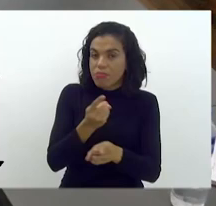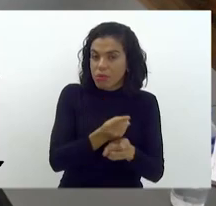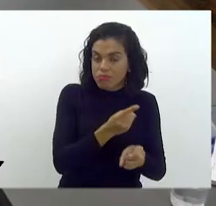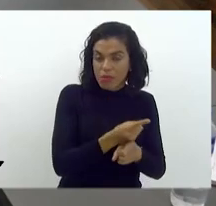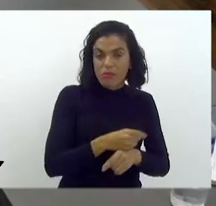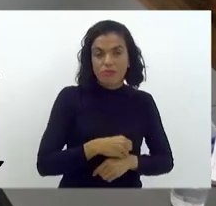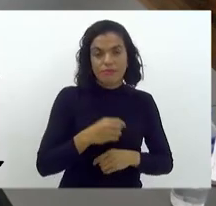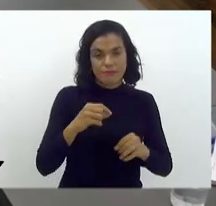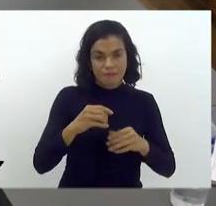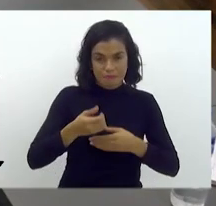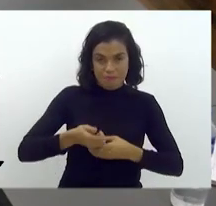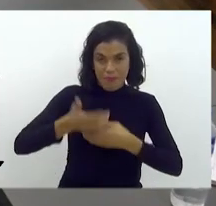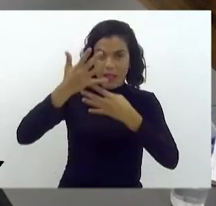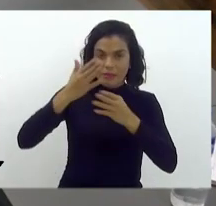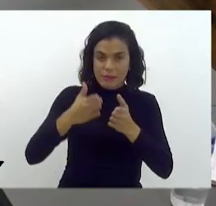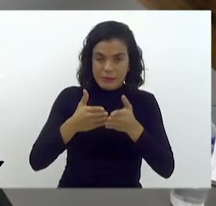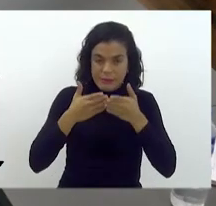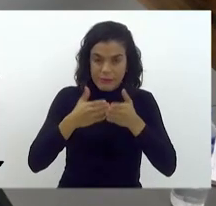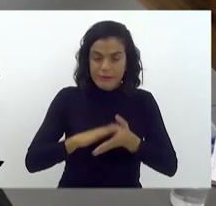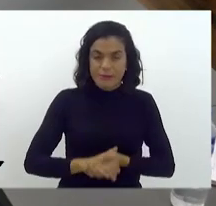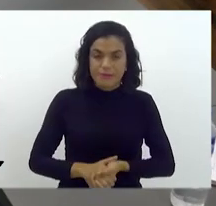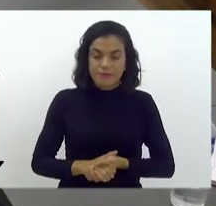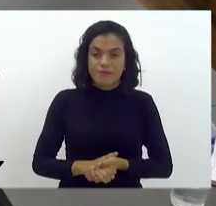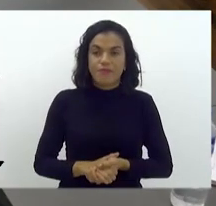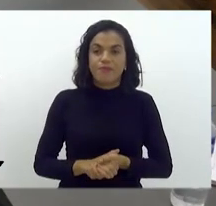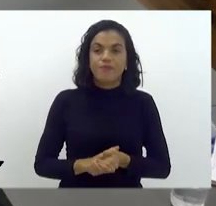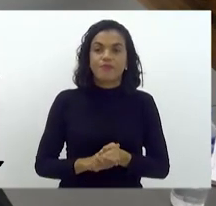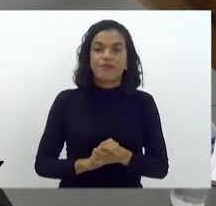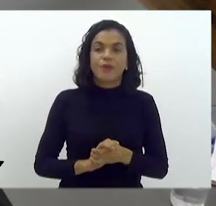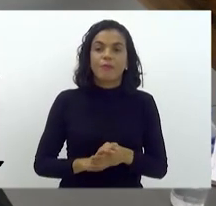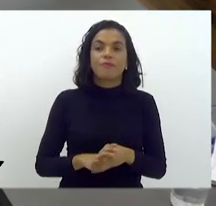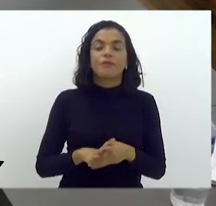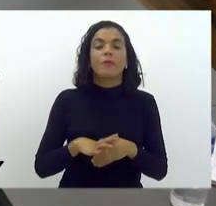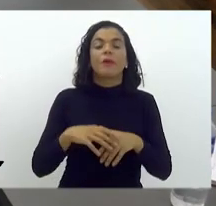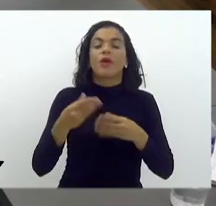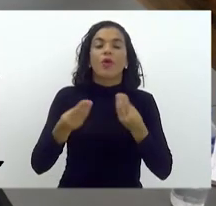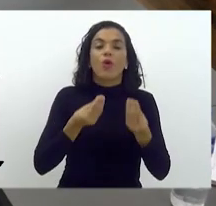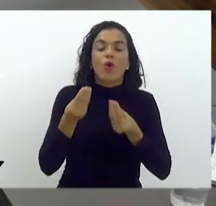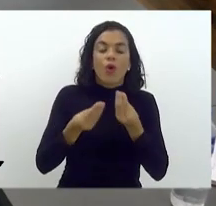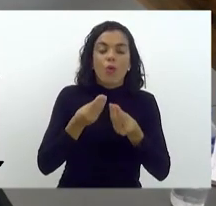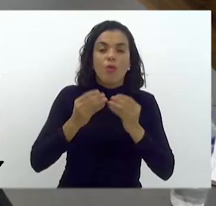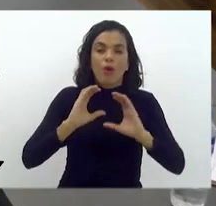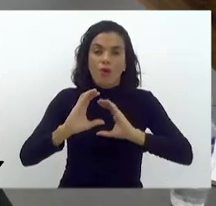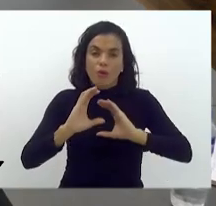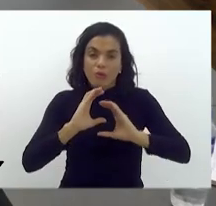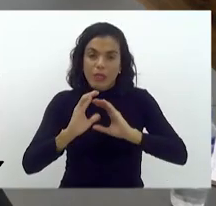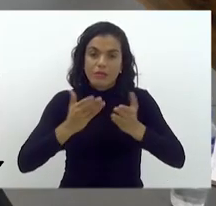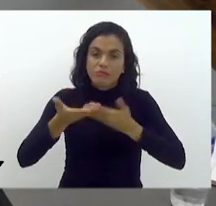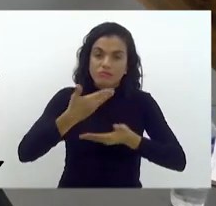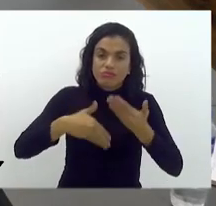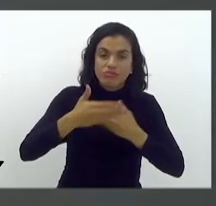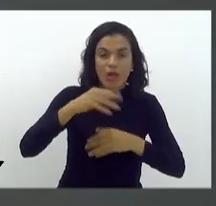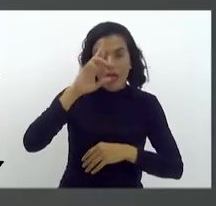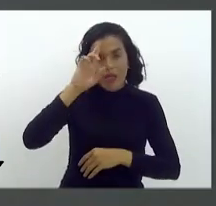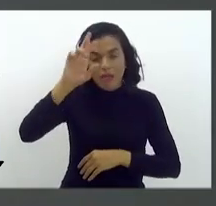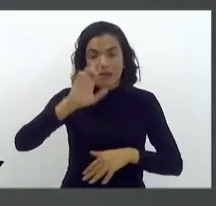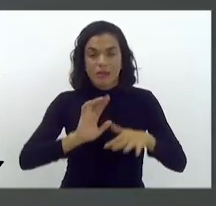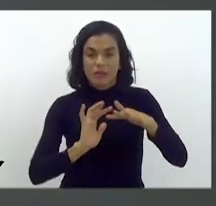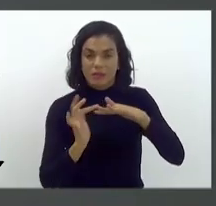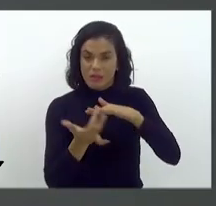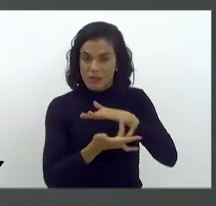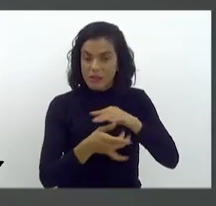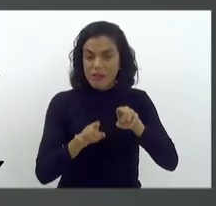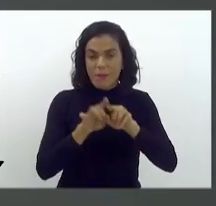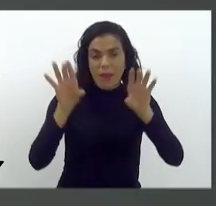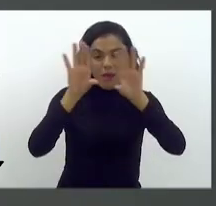passa por favor o estabelecimento de fluxo de comunicação com provedores de redes sociais armazenamento dados e